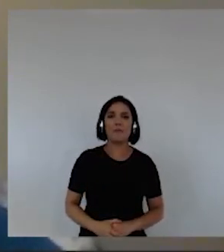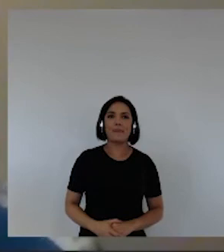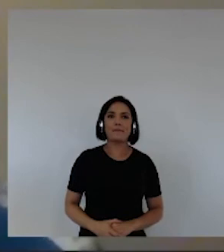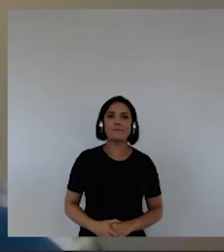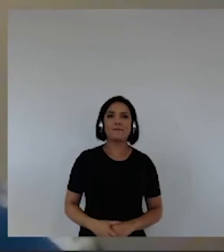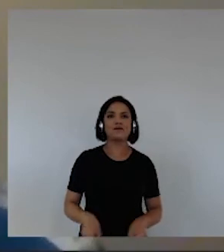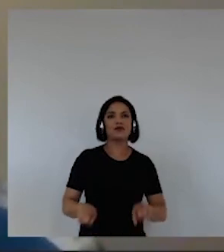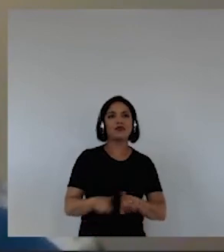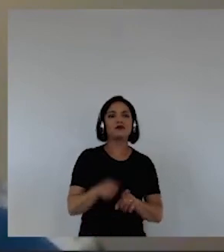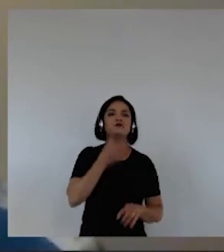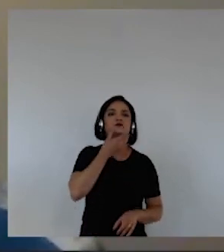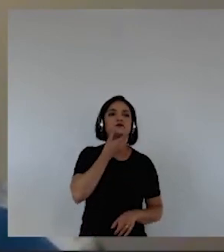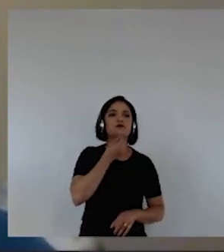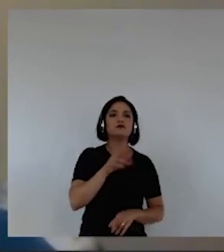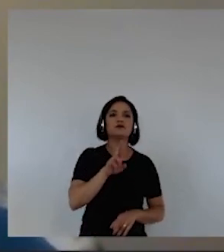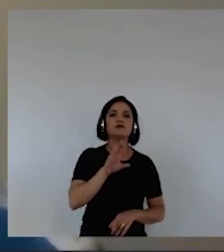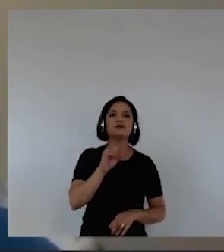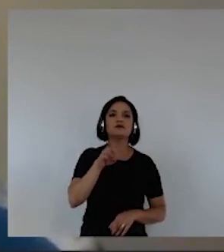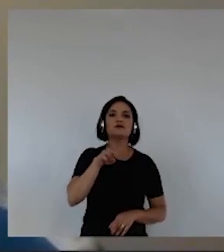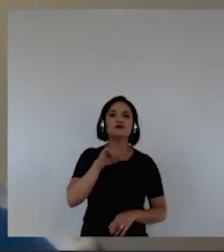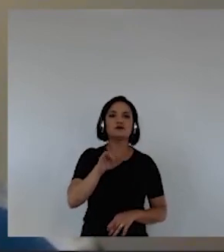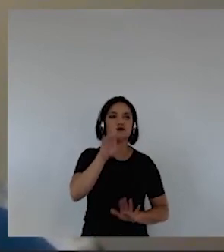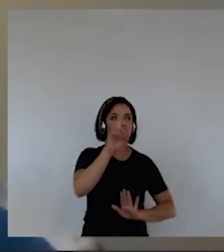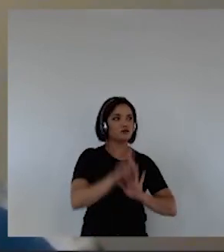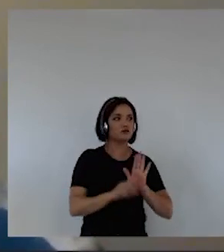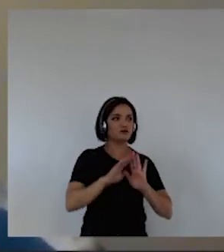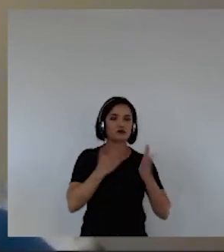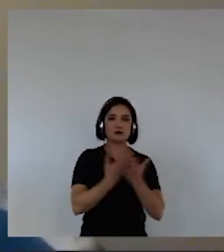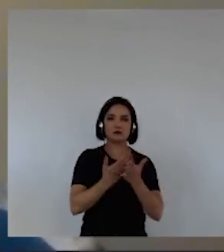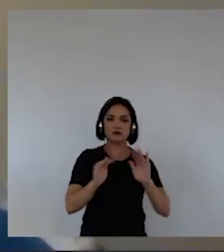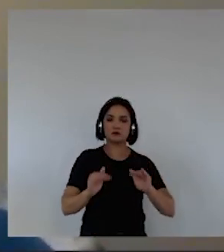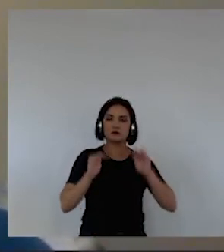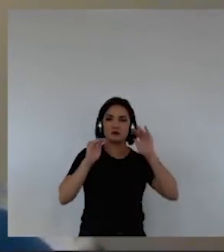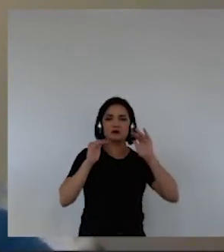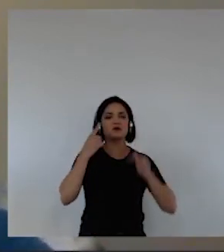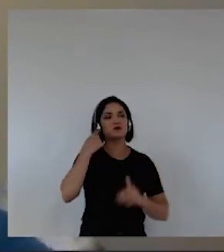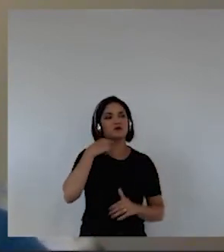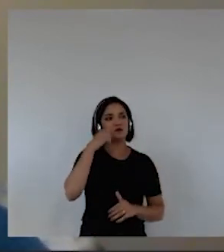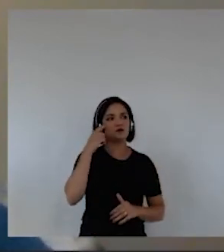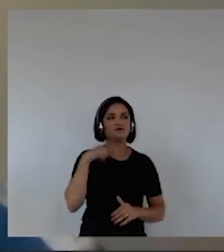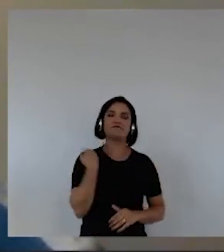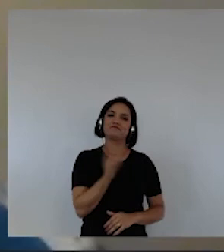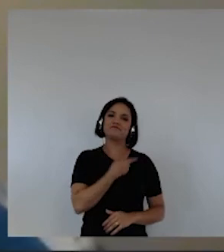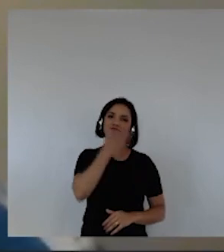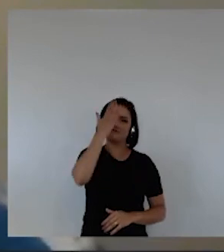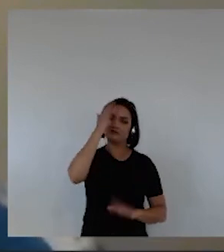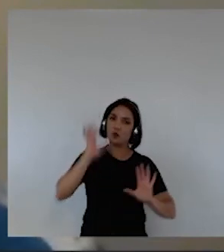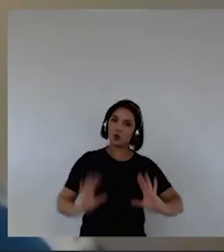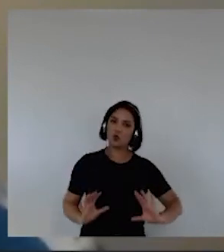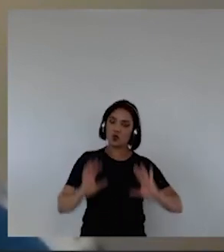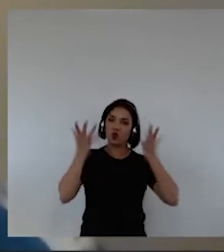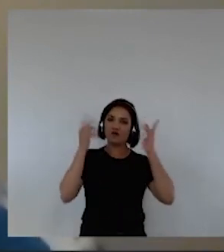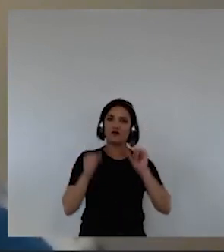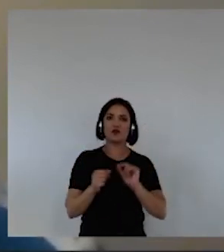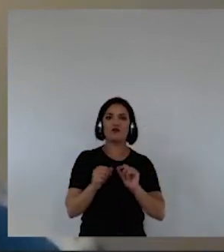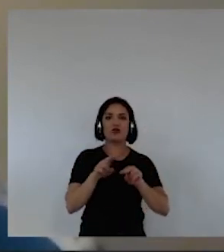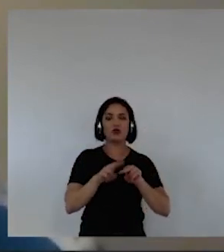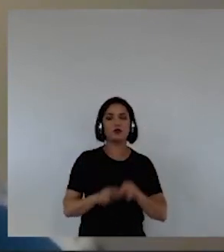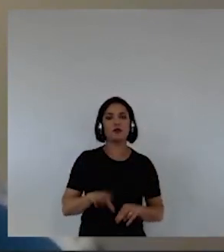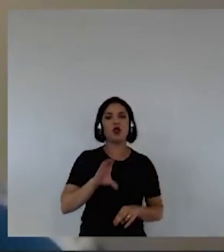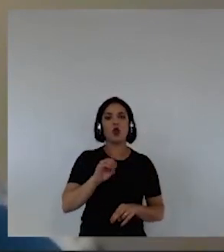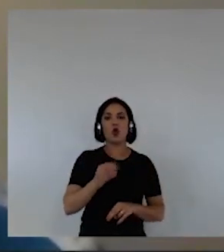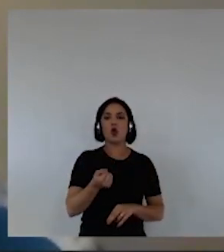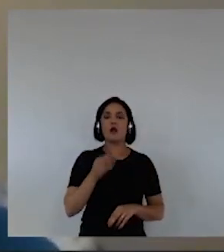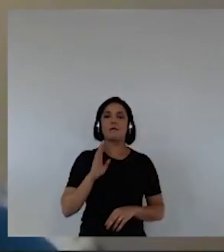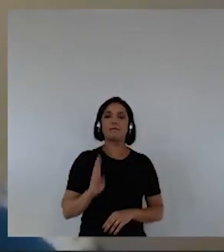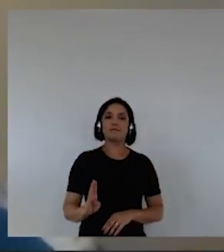também ao doutor Rony Duarte, diretor da Escola Superior de Advocacia. Como todos nós sabemos, este é um evento promovido pela Ordem dos